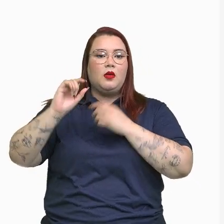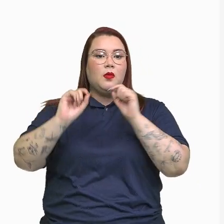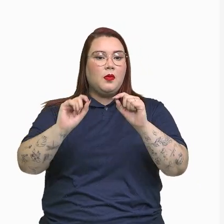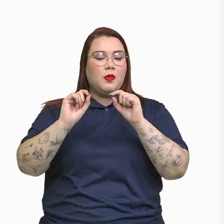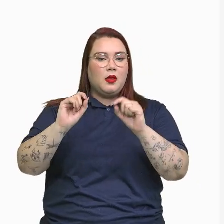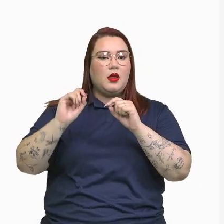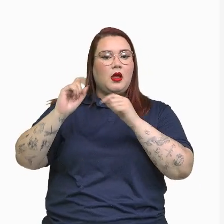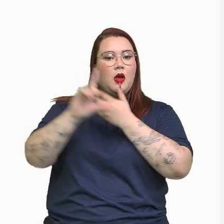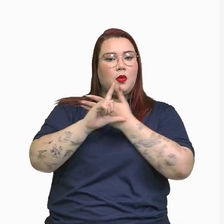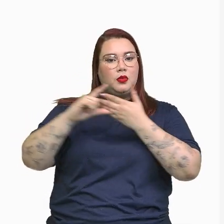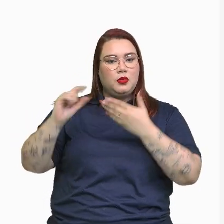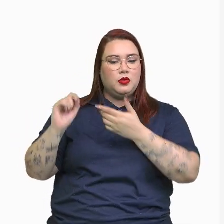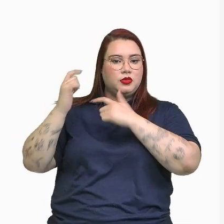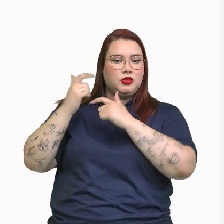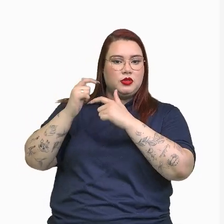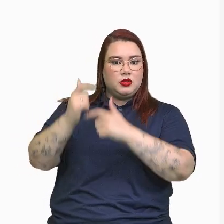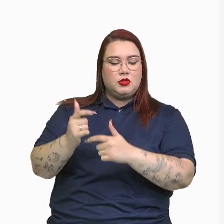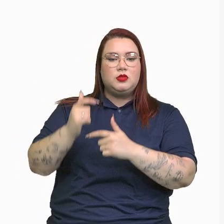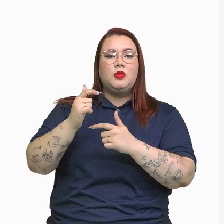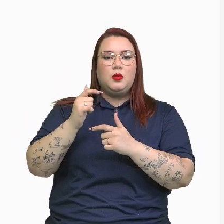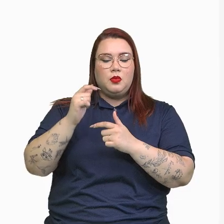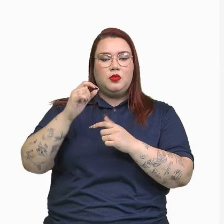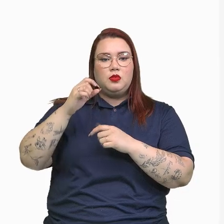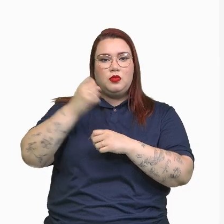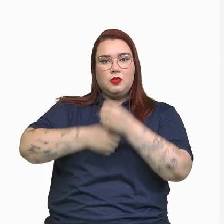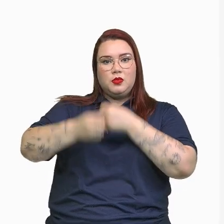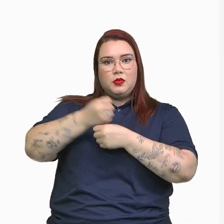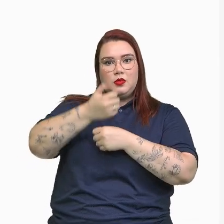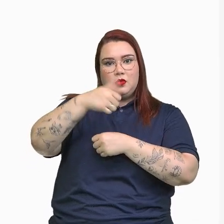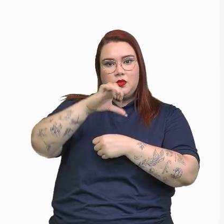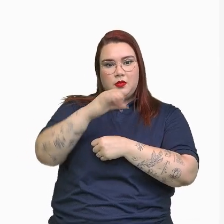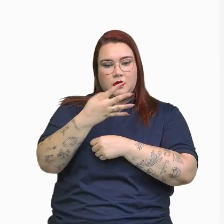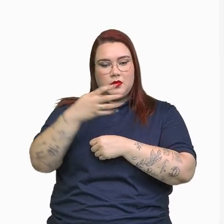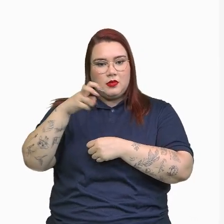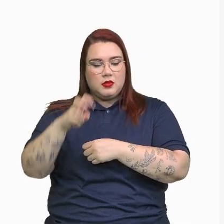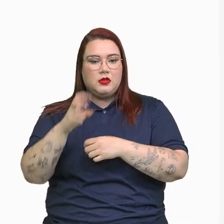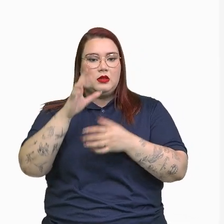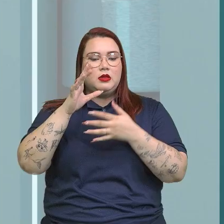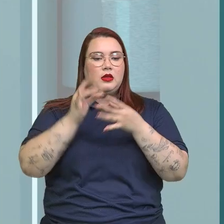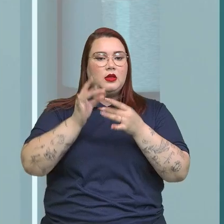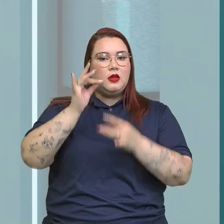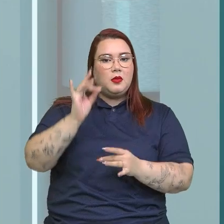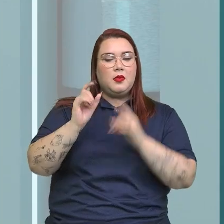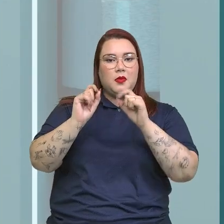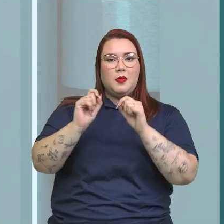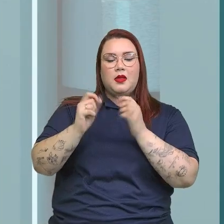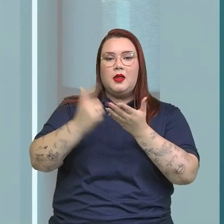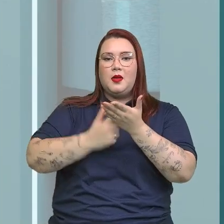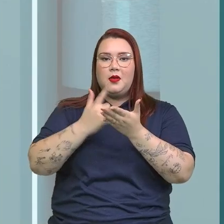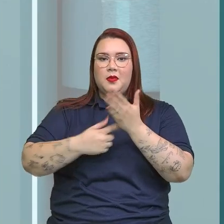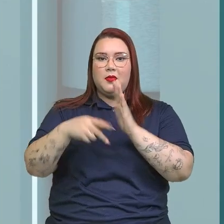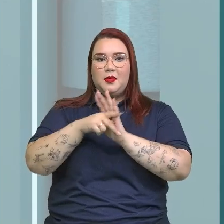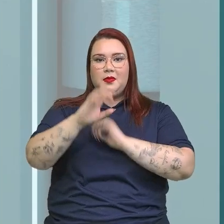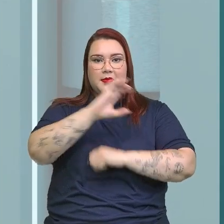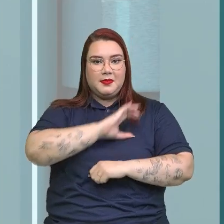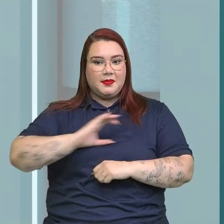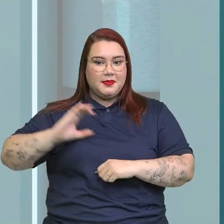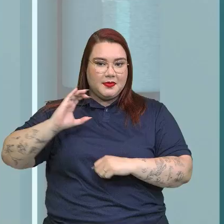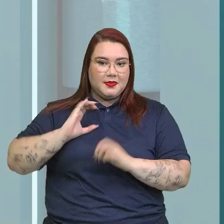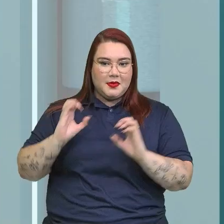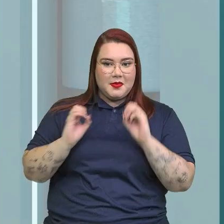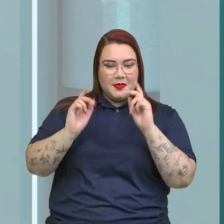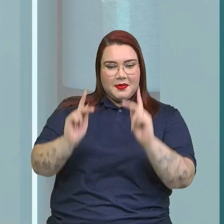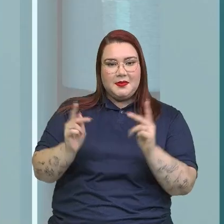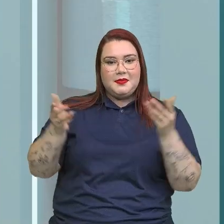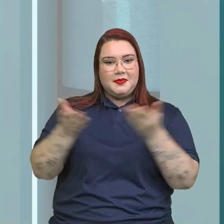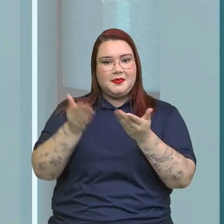de 45, detalhamento, a obra de Clarice Lispector. Certo? Então esse é o nosso objeto de conhecimento. Vamos